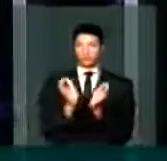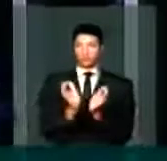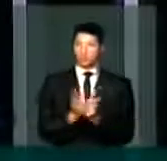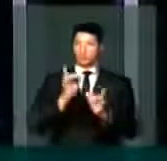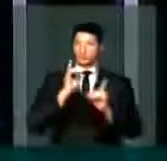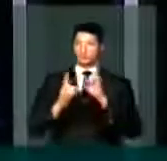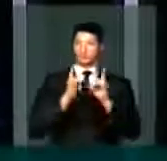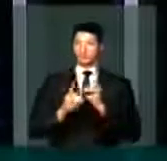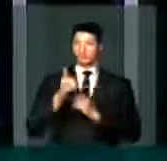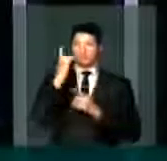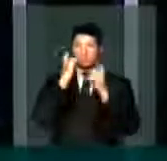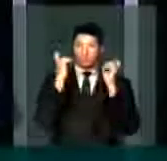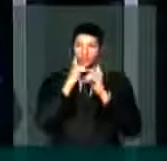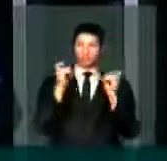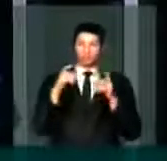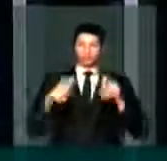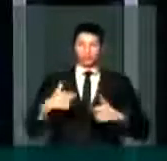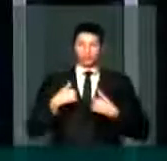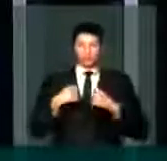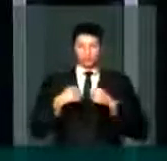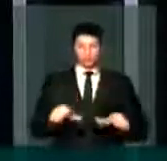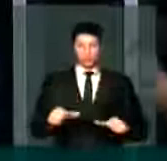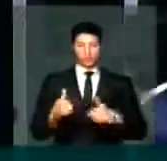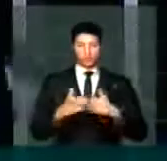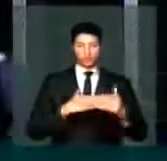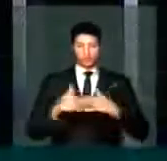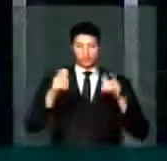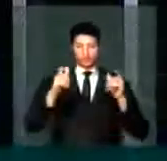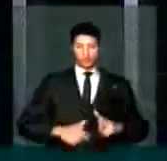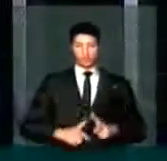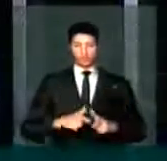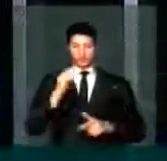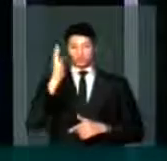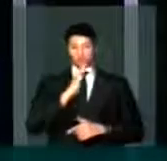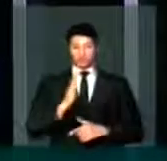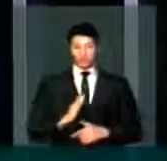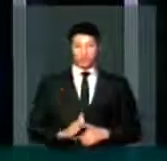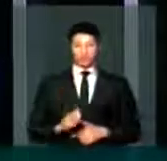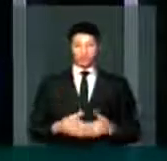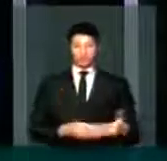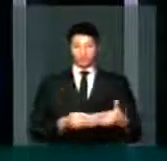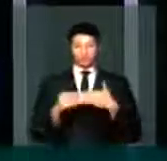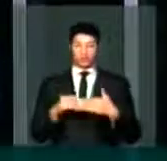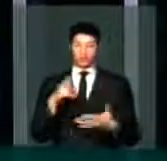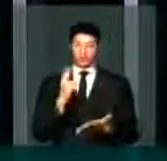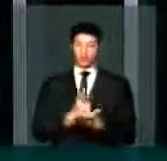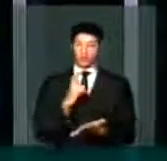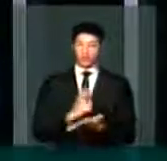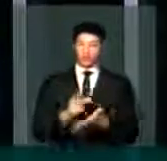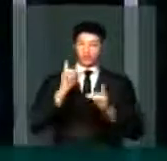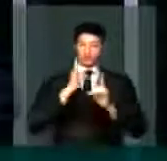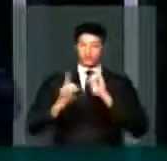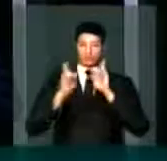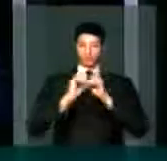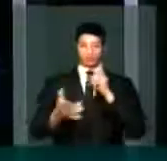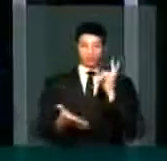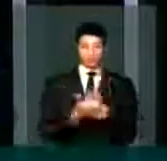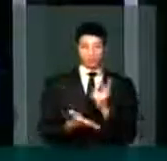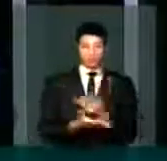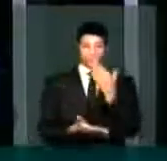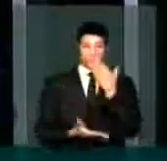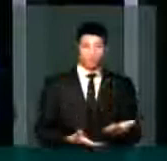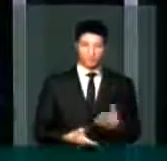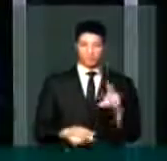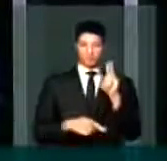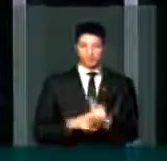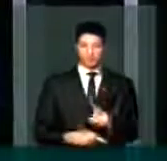nos debates, nas rádios e aonde eu estiver, em qualquer local do território nacional, trarei o mesmo discurso, a mesma cobrança e a